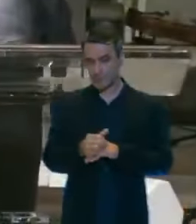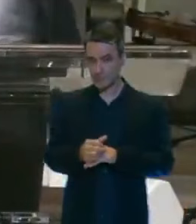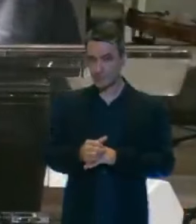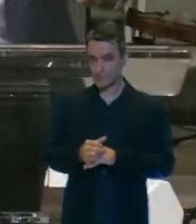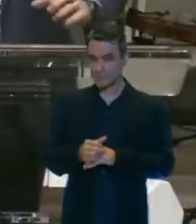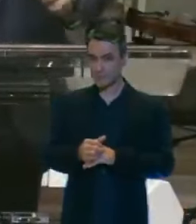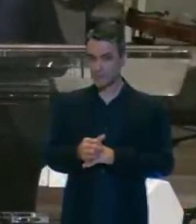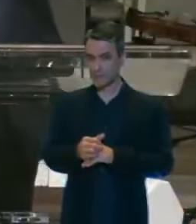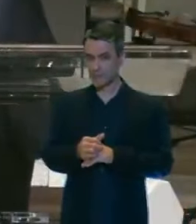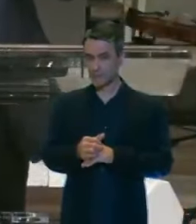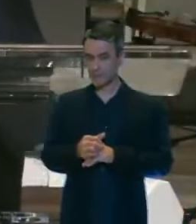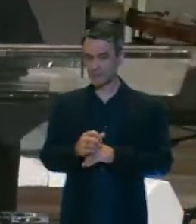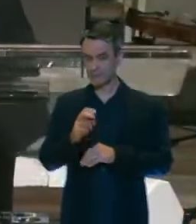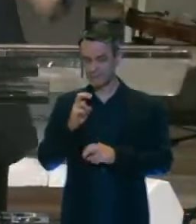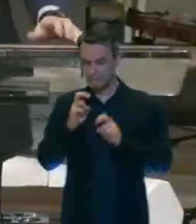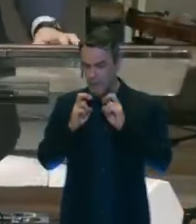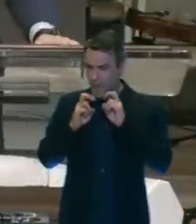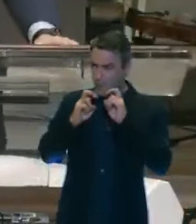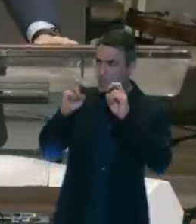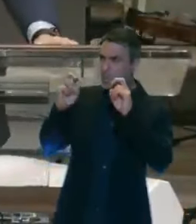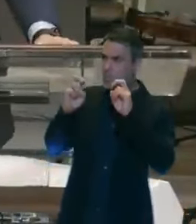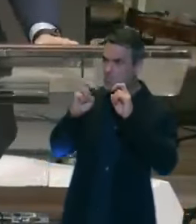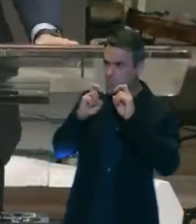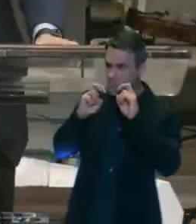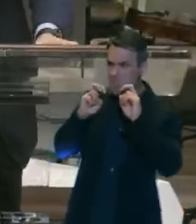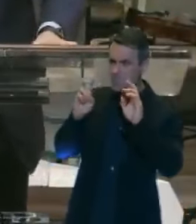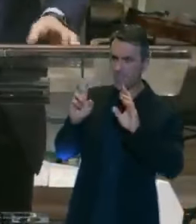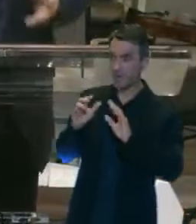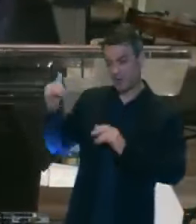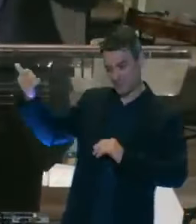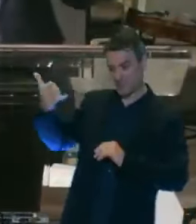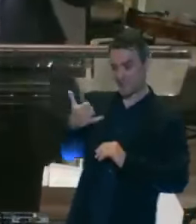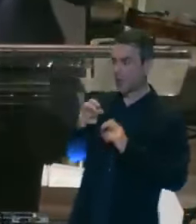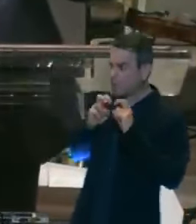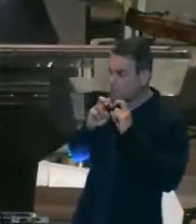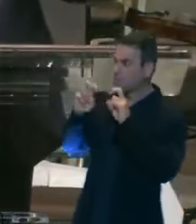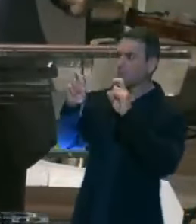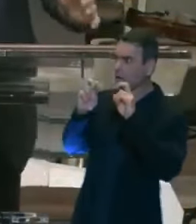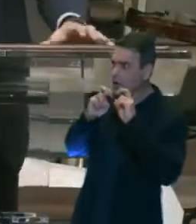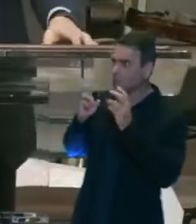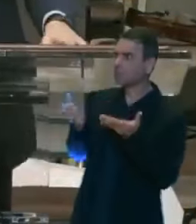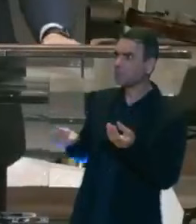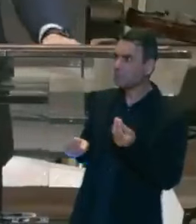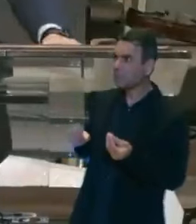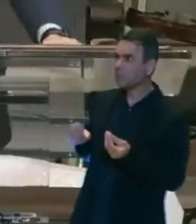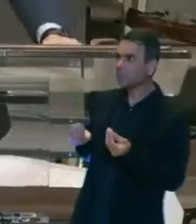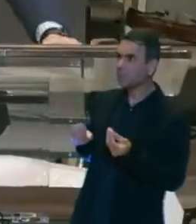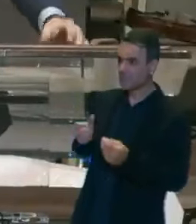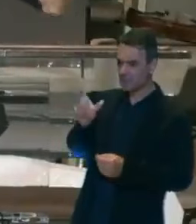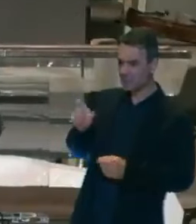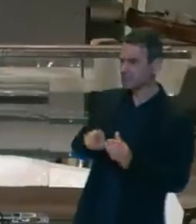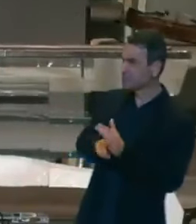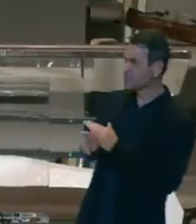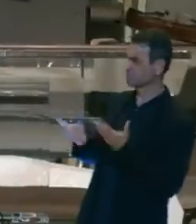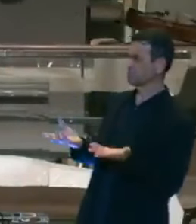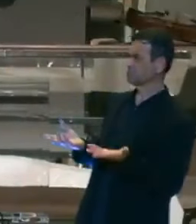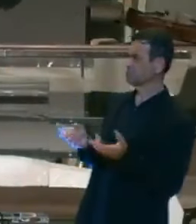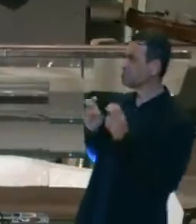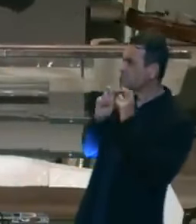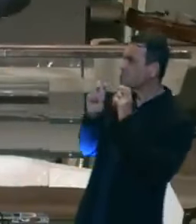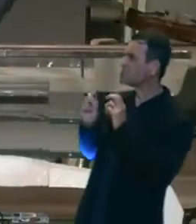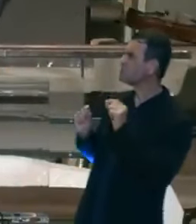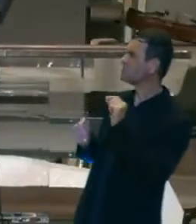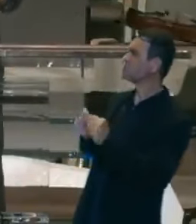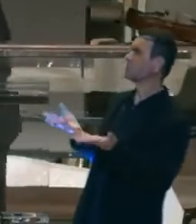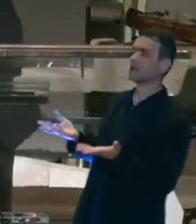voz diz, proclame. E alguém pergunta: que hei de proclamar? E aí o versículo 9,